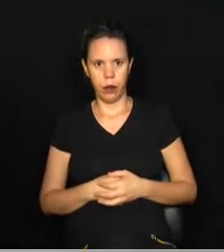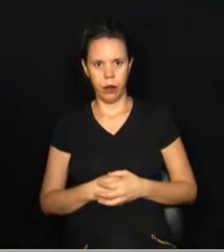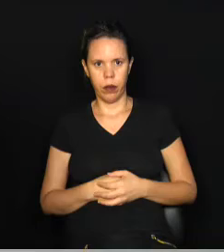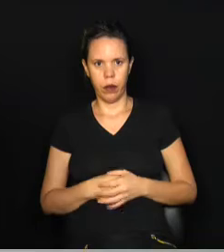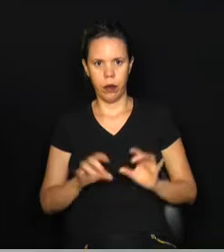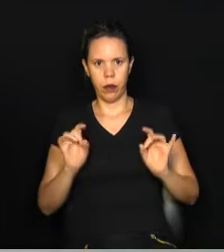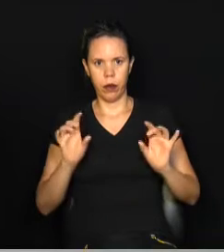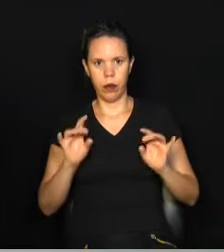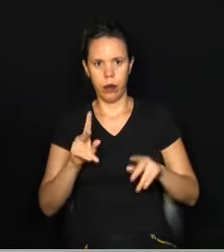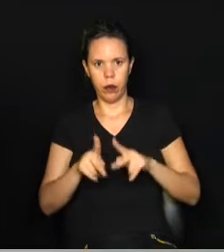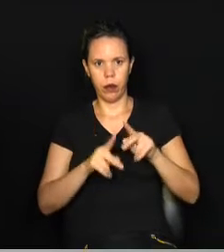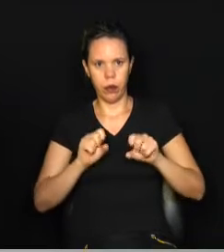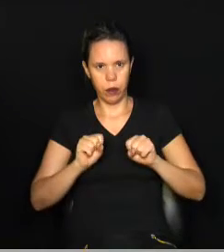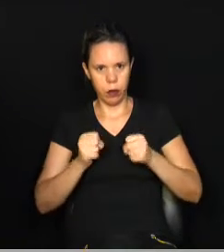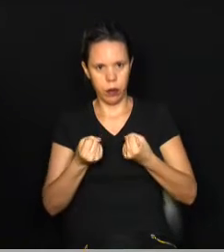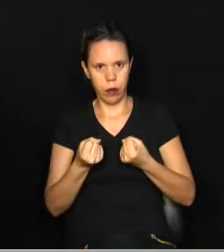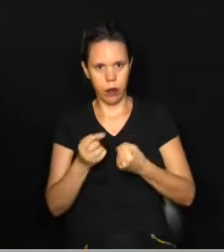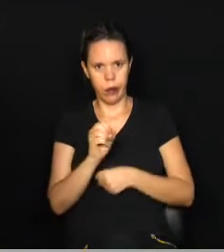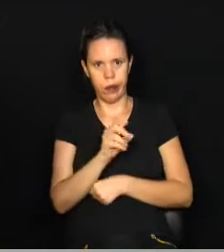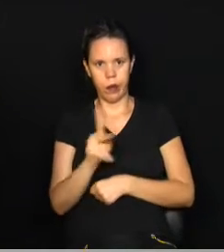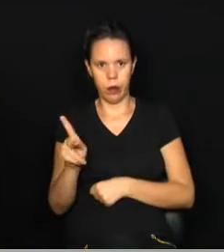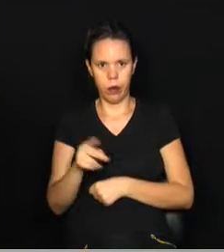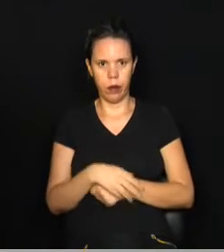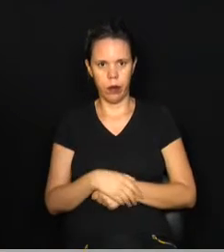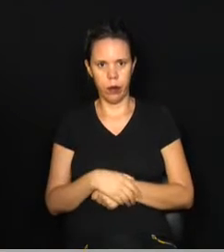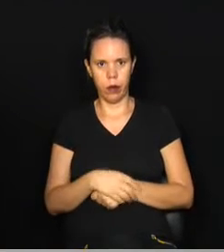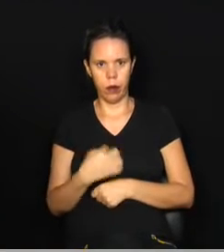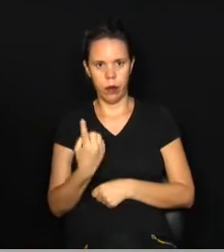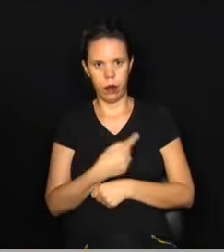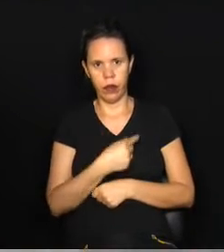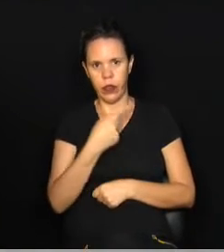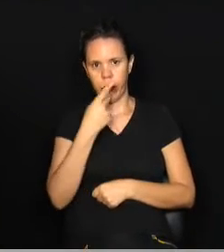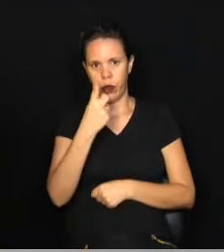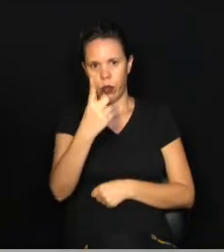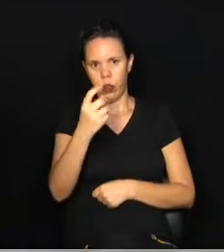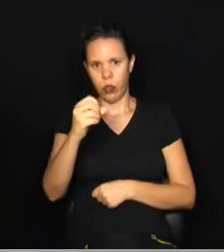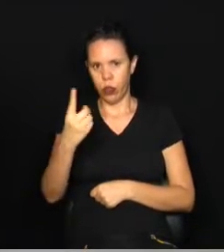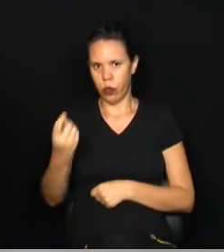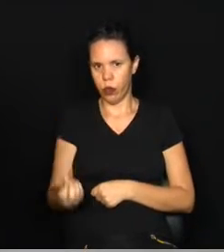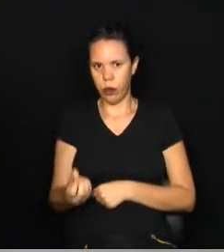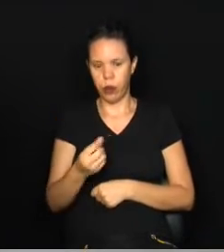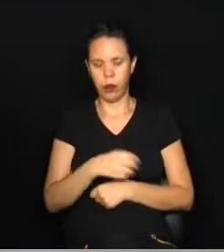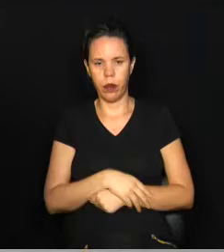e defensores da optometria. Isso nós estamos falando em 1916,